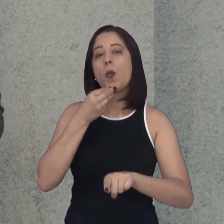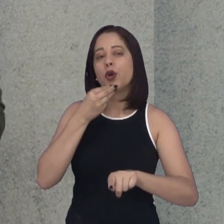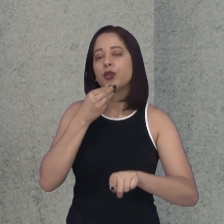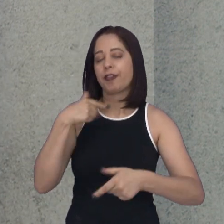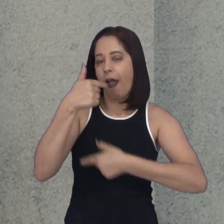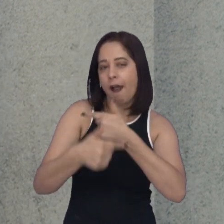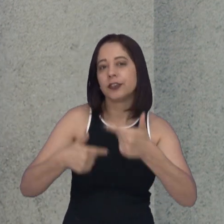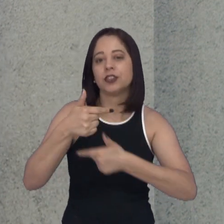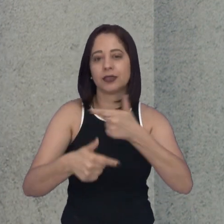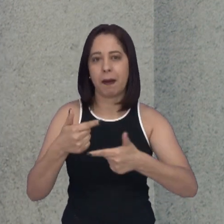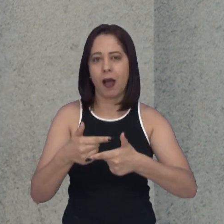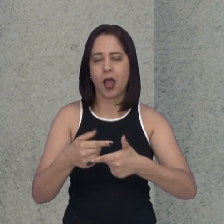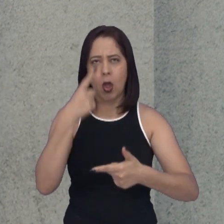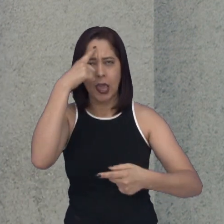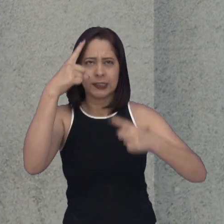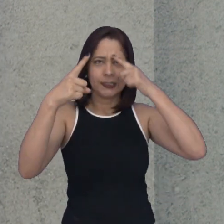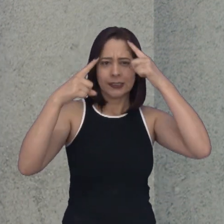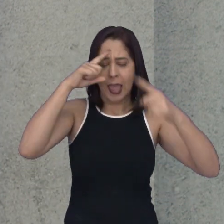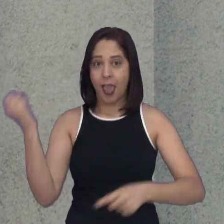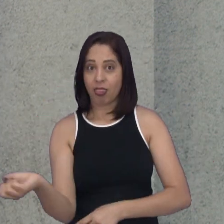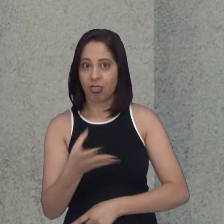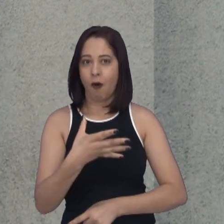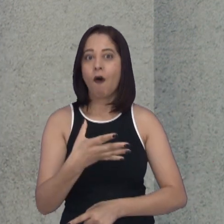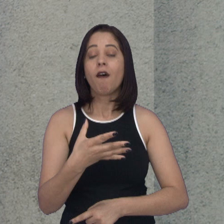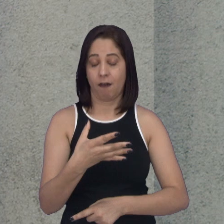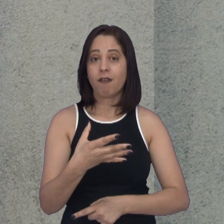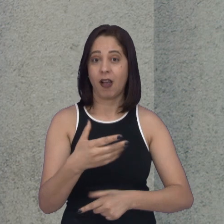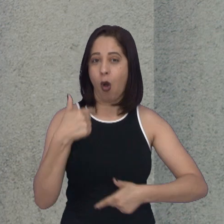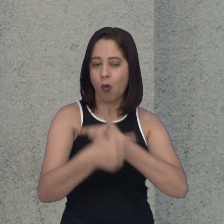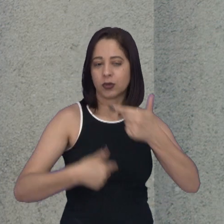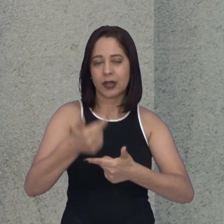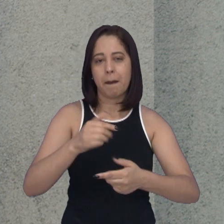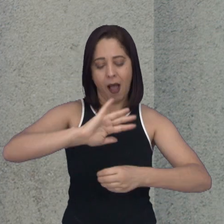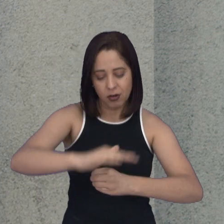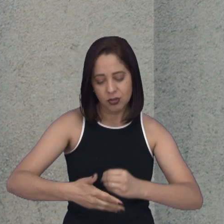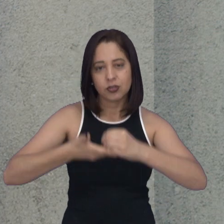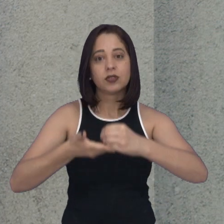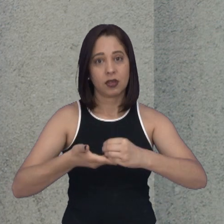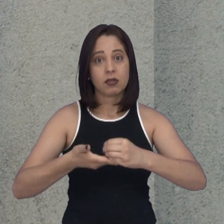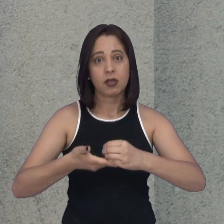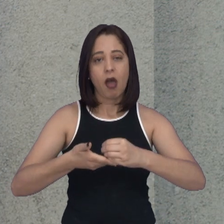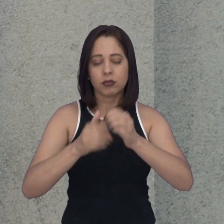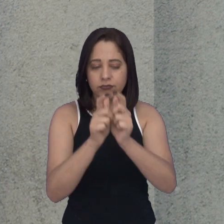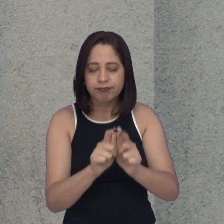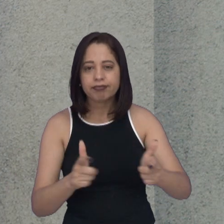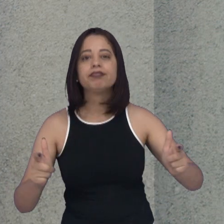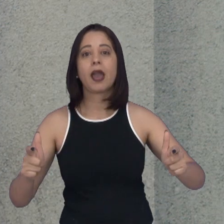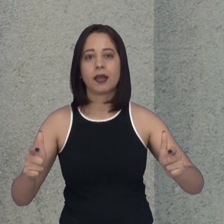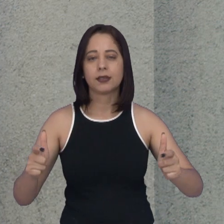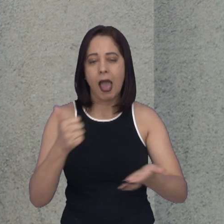negócio. Novas soluções como o design sustentável e a economia circular têm ganhado espaço no mercado e